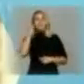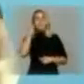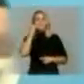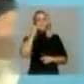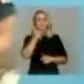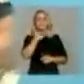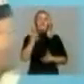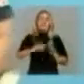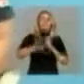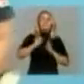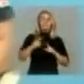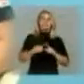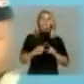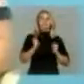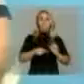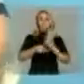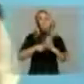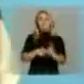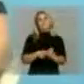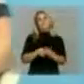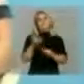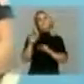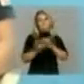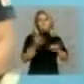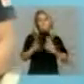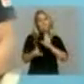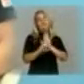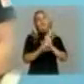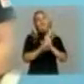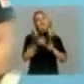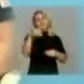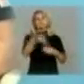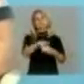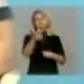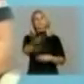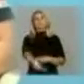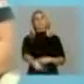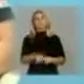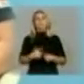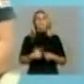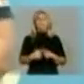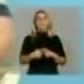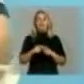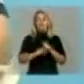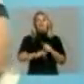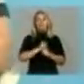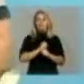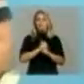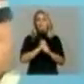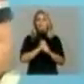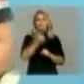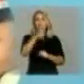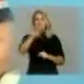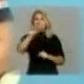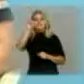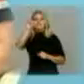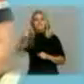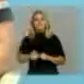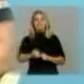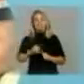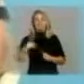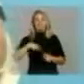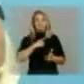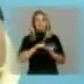gente nessa década, que ela tinha ajudado a gente a mudar a lei eleitoral novamente. Em 1990, a gente conseguiu derrubar o artigo de